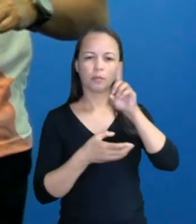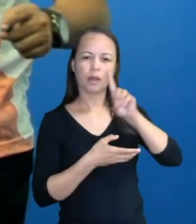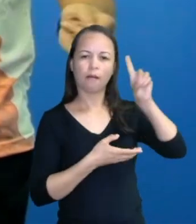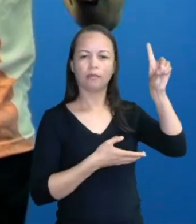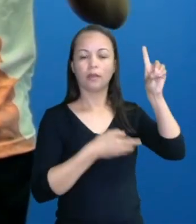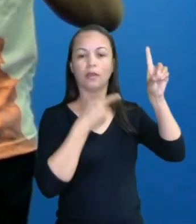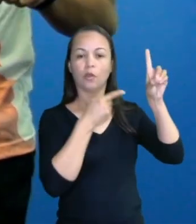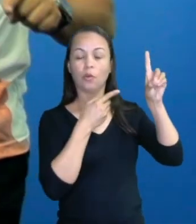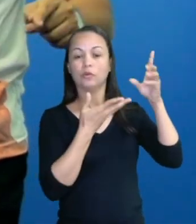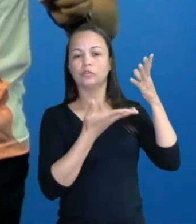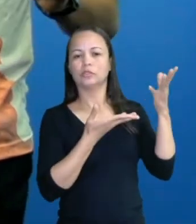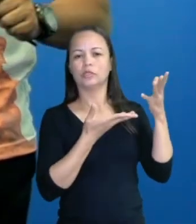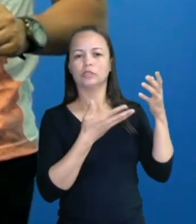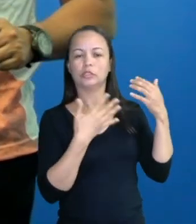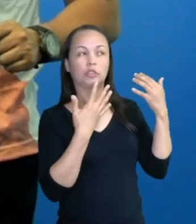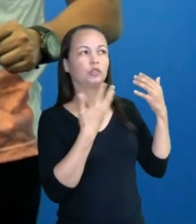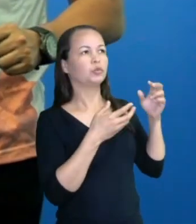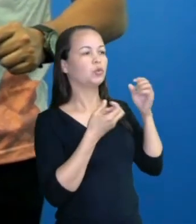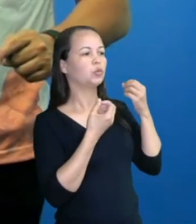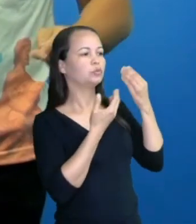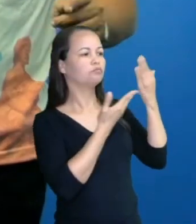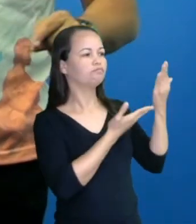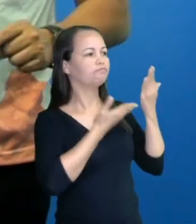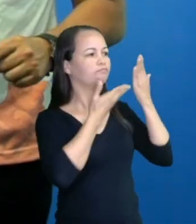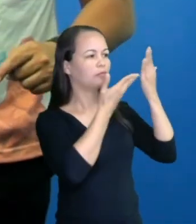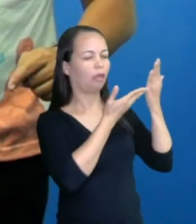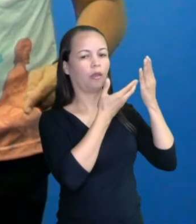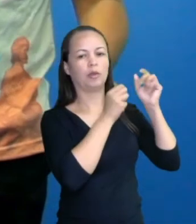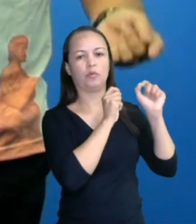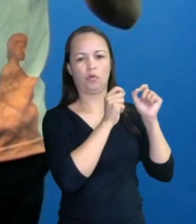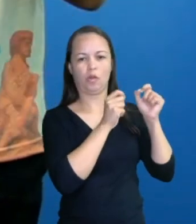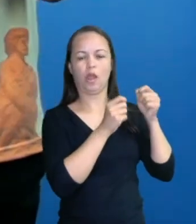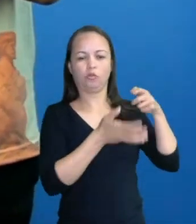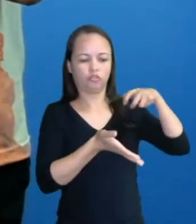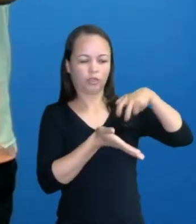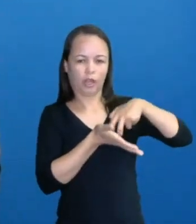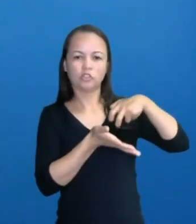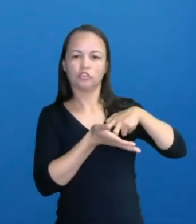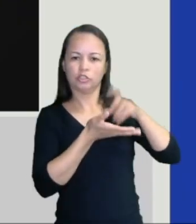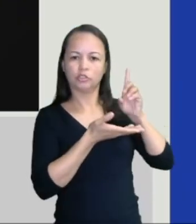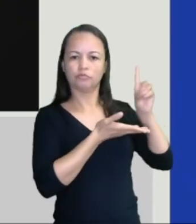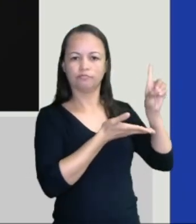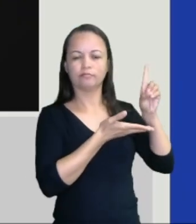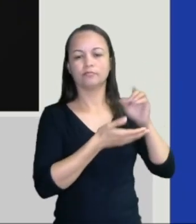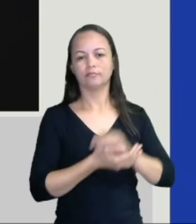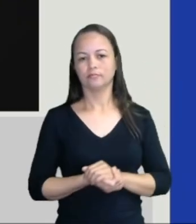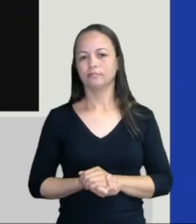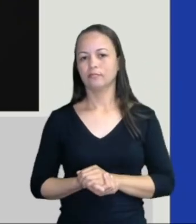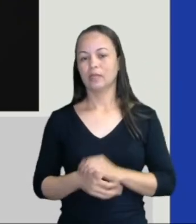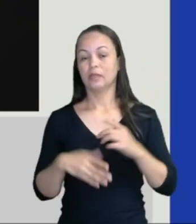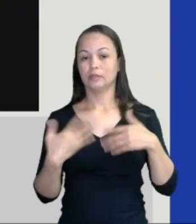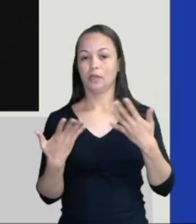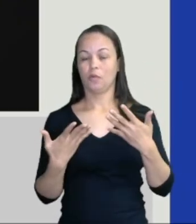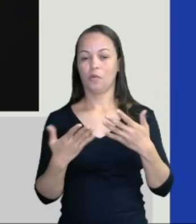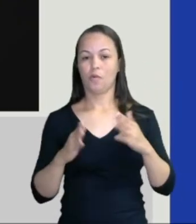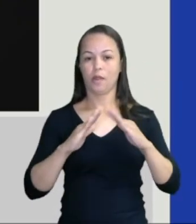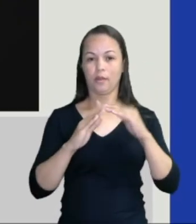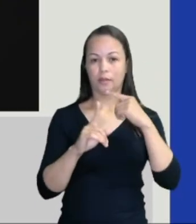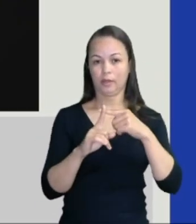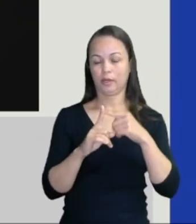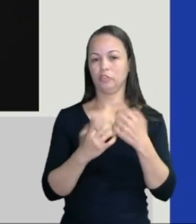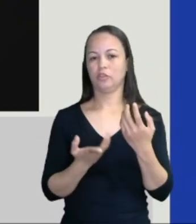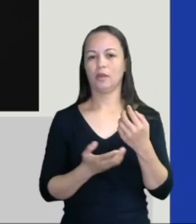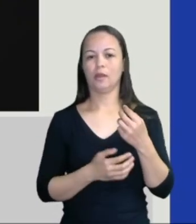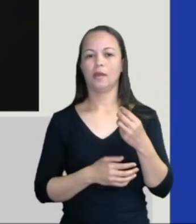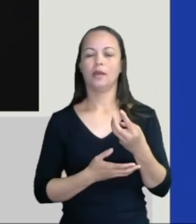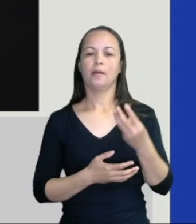até no sentido de temor ao divino, aos castigos divinos. A igreja medieval, que era muito importante, a missão